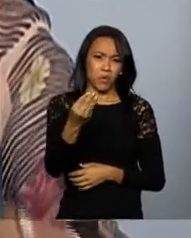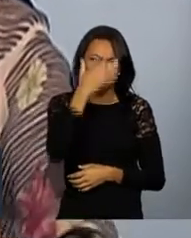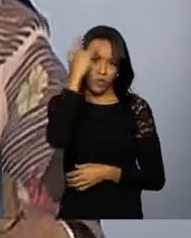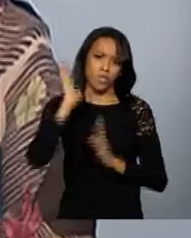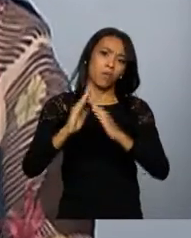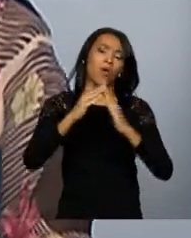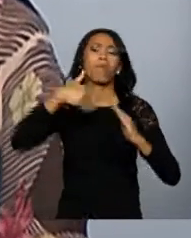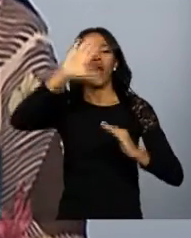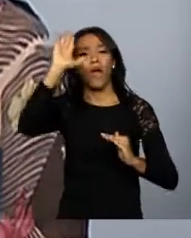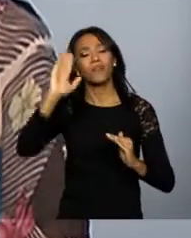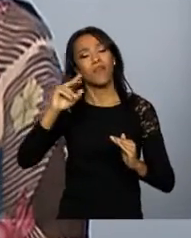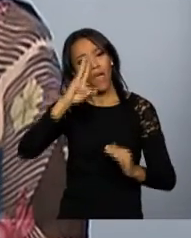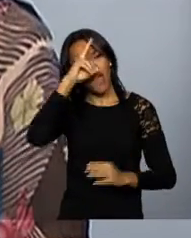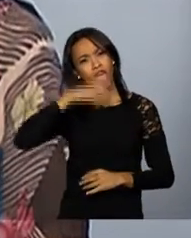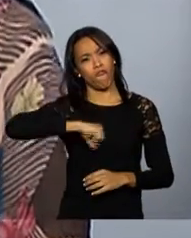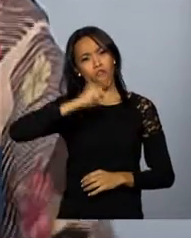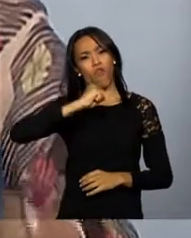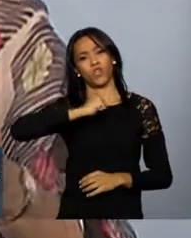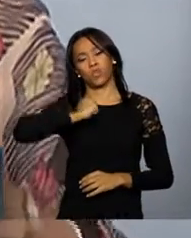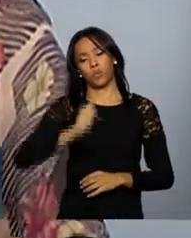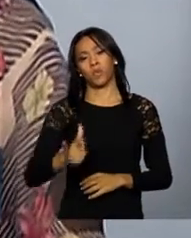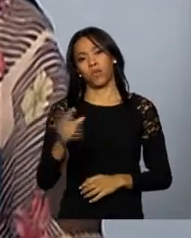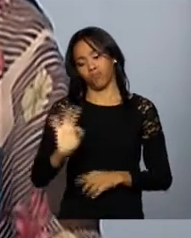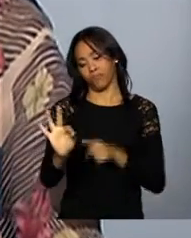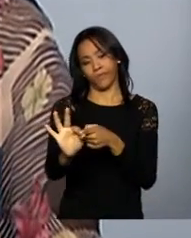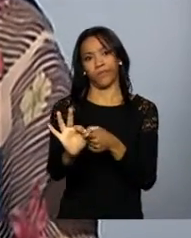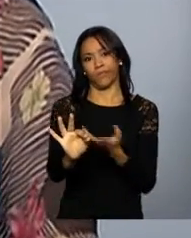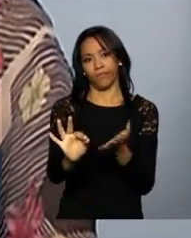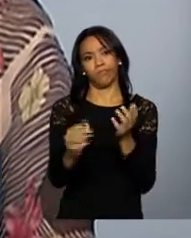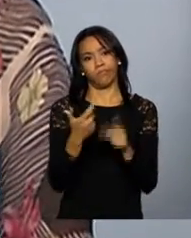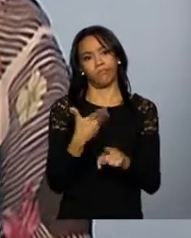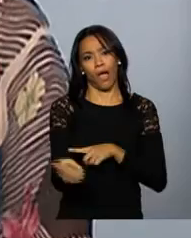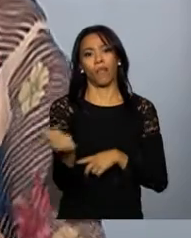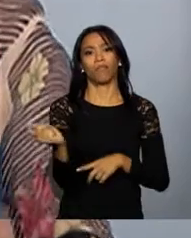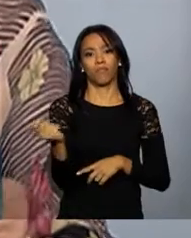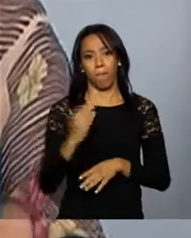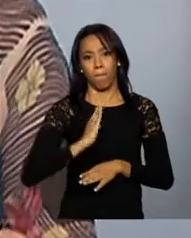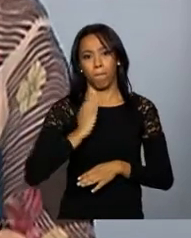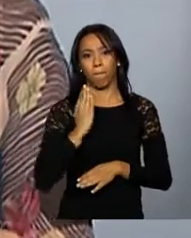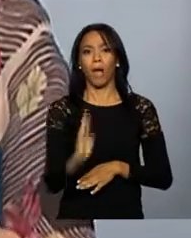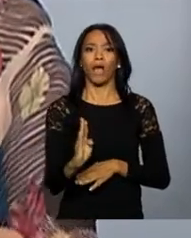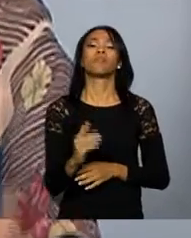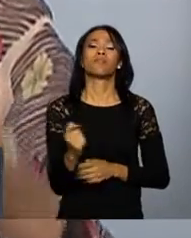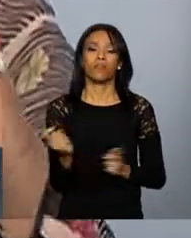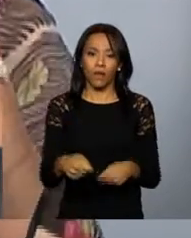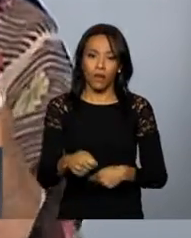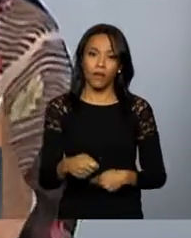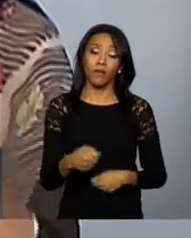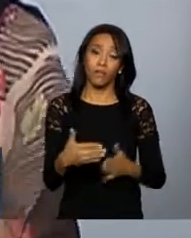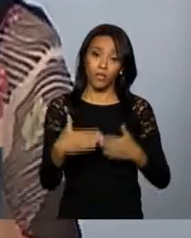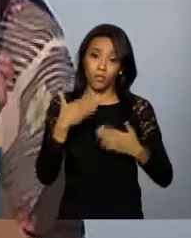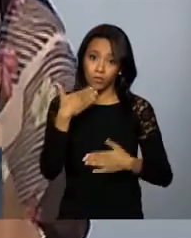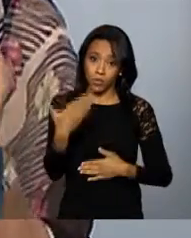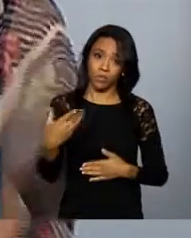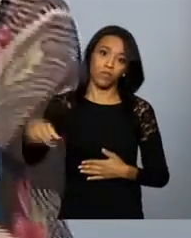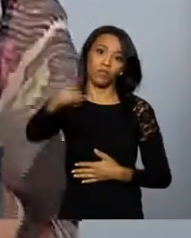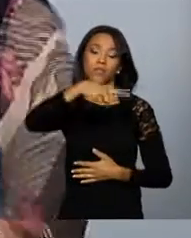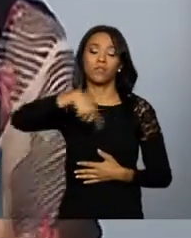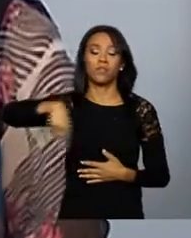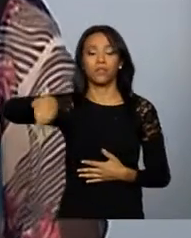é mais forte que o mosquito. É isso que eu queria encerrar, pedindo